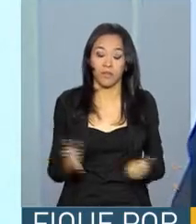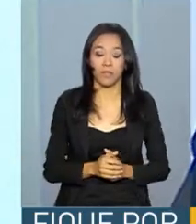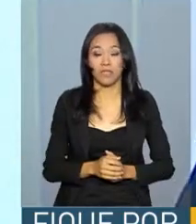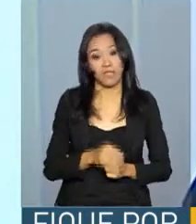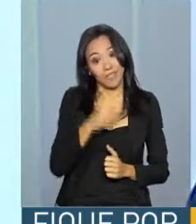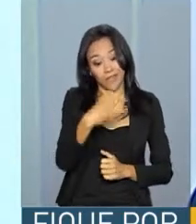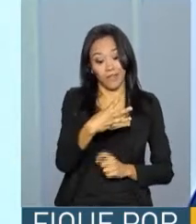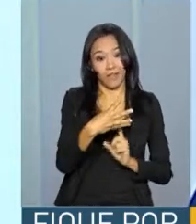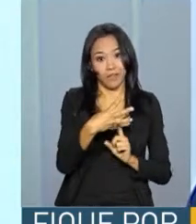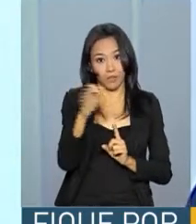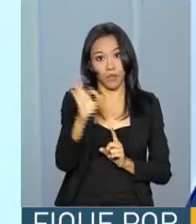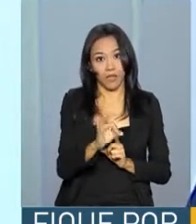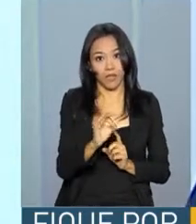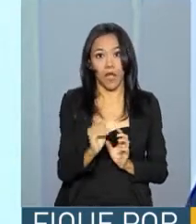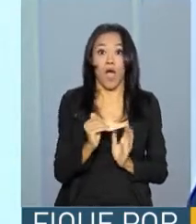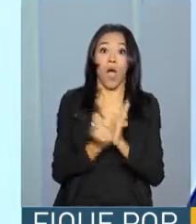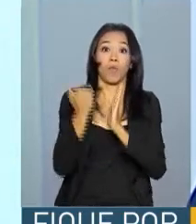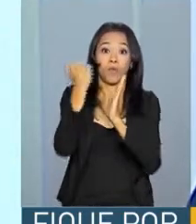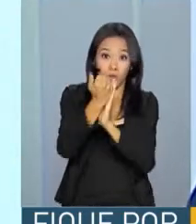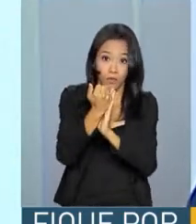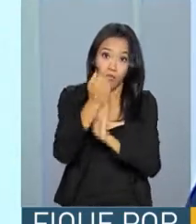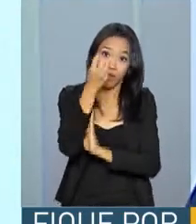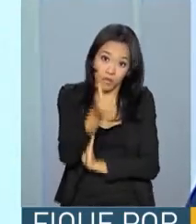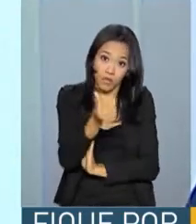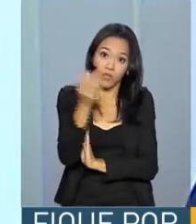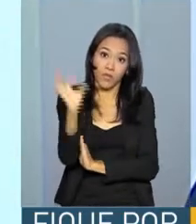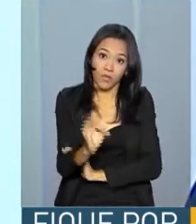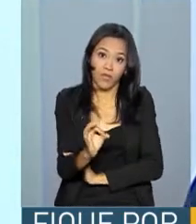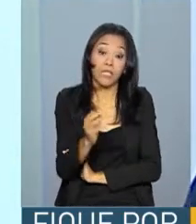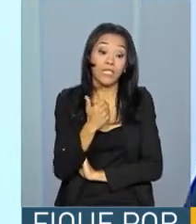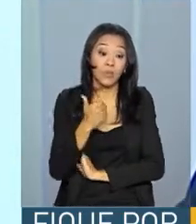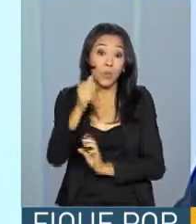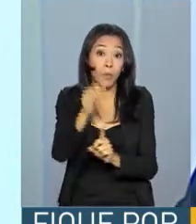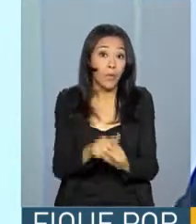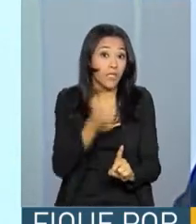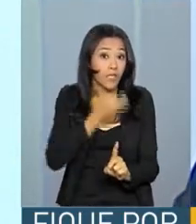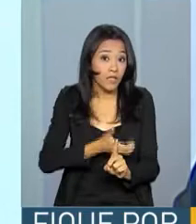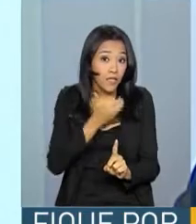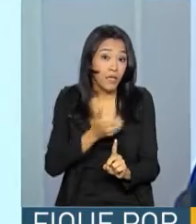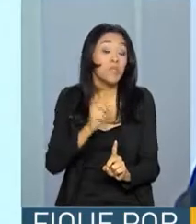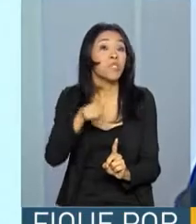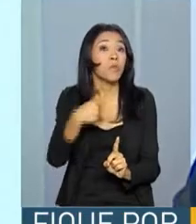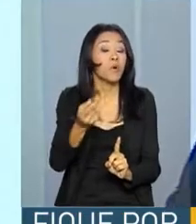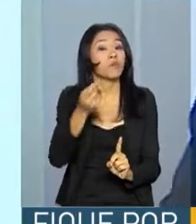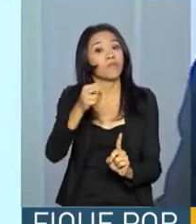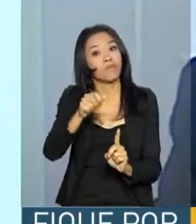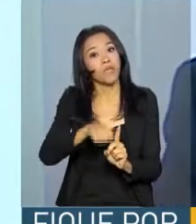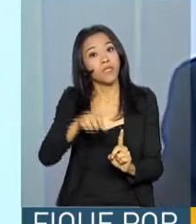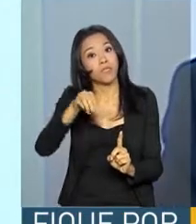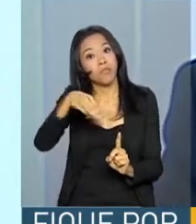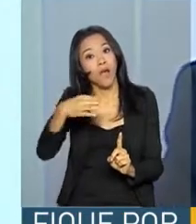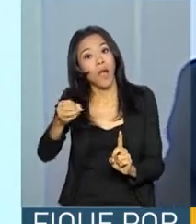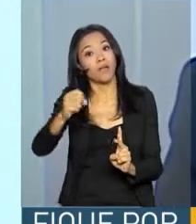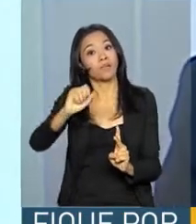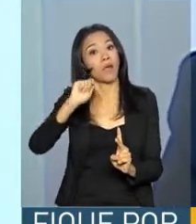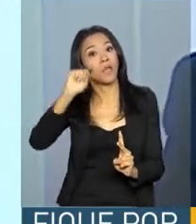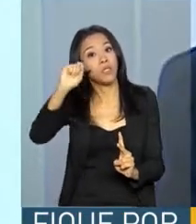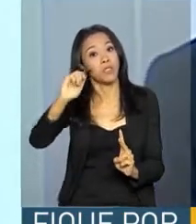Agora, isto, nós estamos no mês de dezembro. Imagine quando chegar março, abril. Então, eu penso que